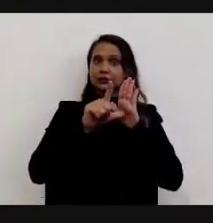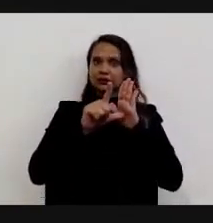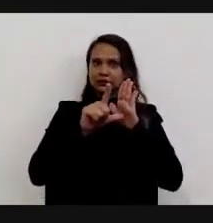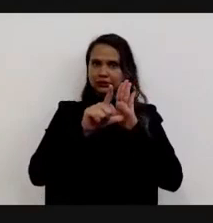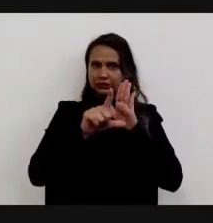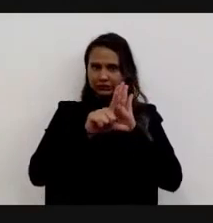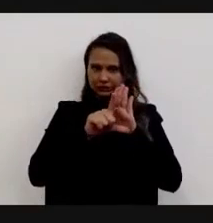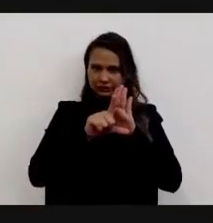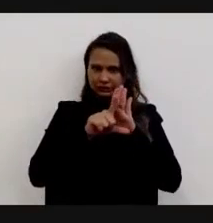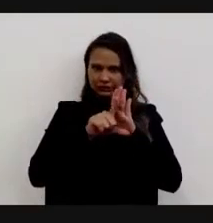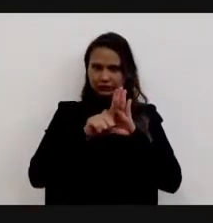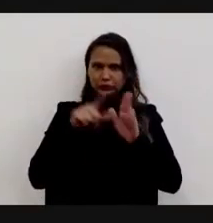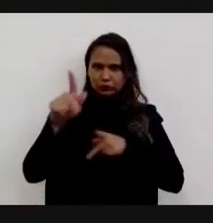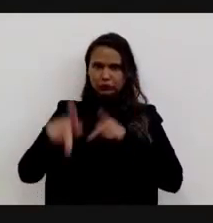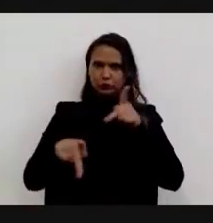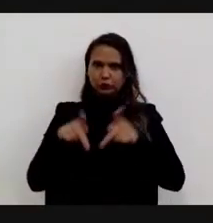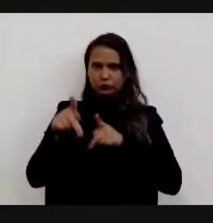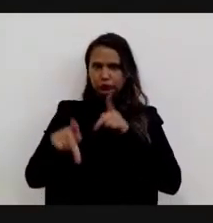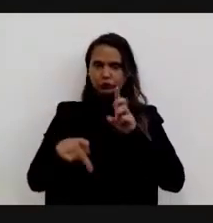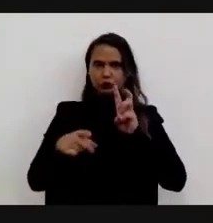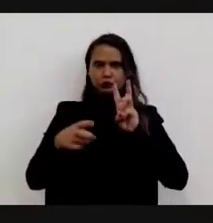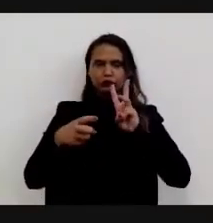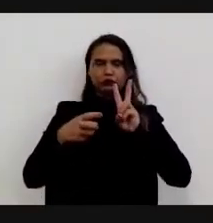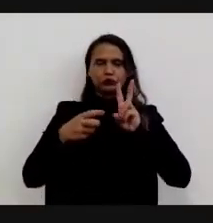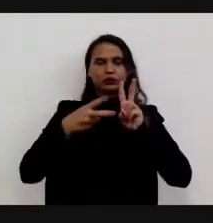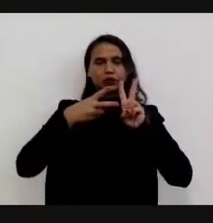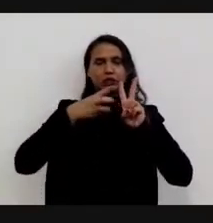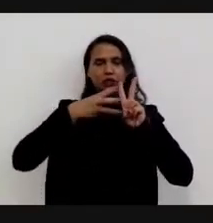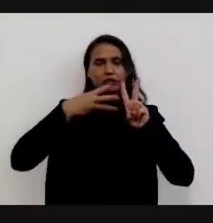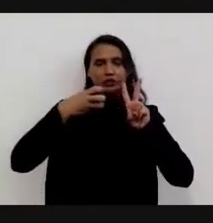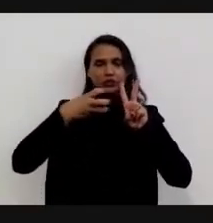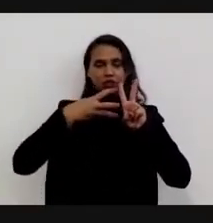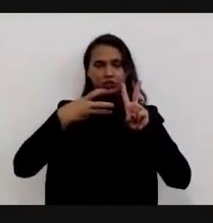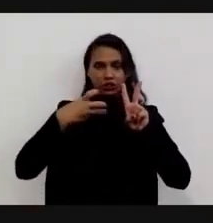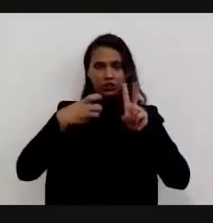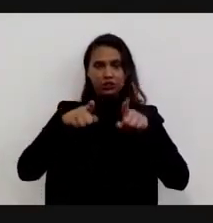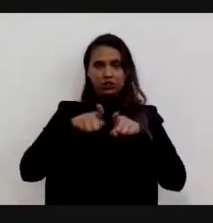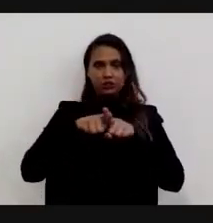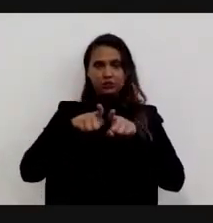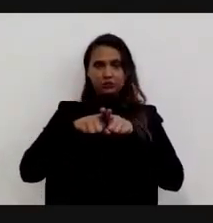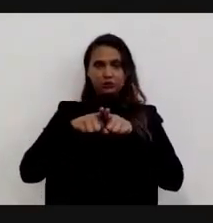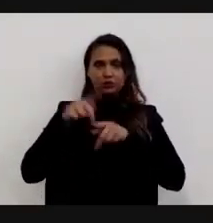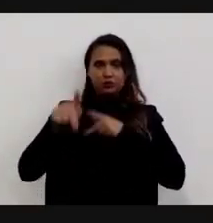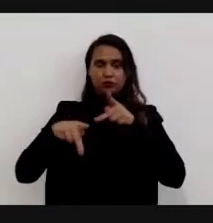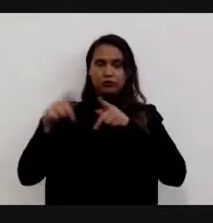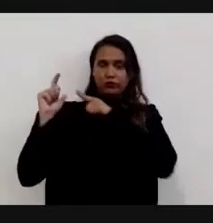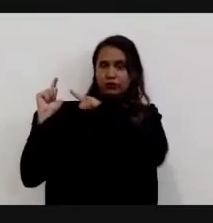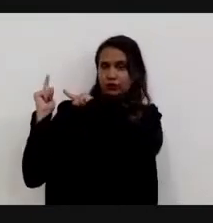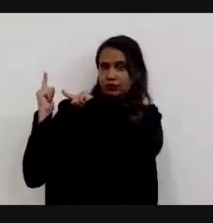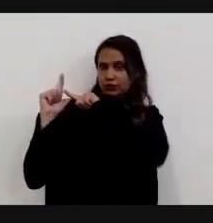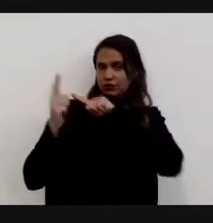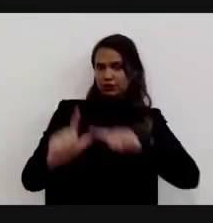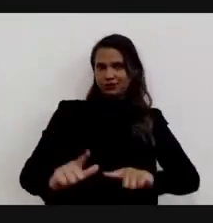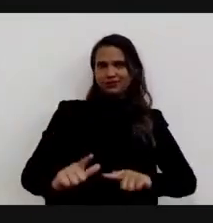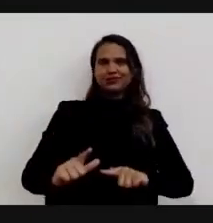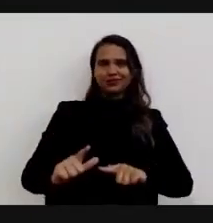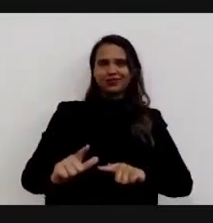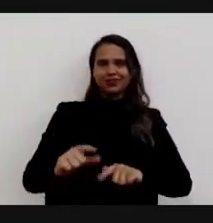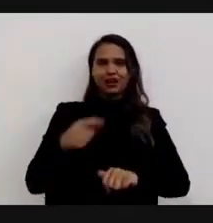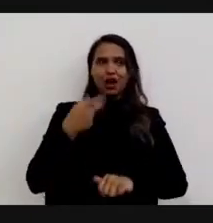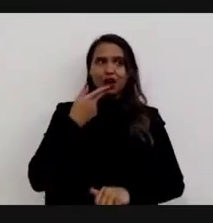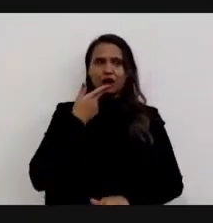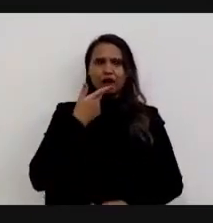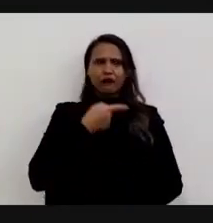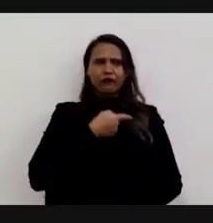tradicionais. Então, a gente vem trazendo isso daqui como uma opção que nasceu